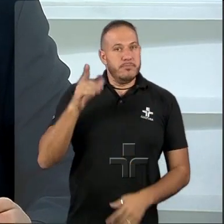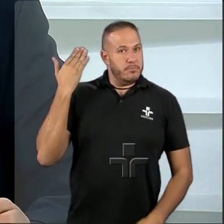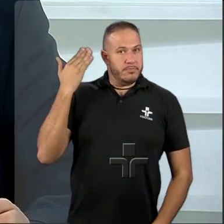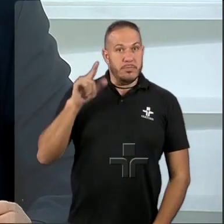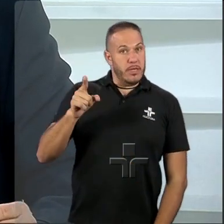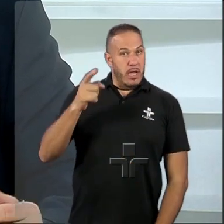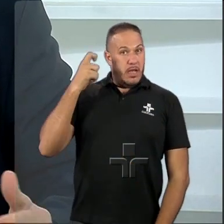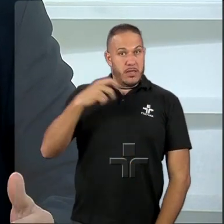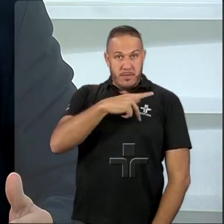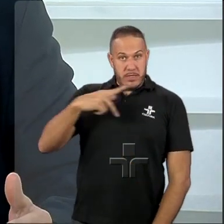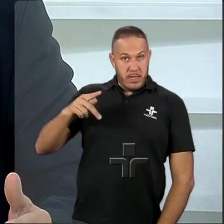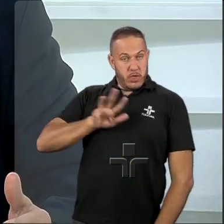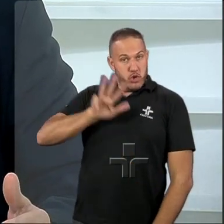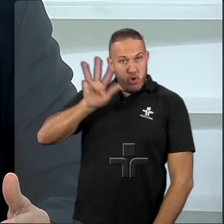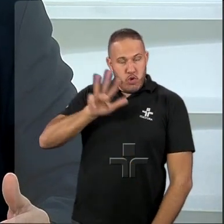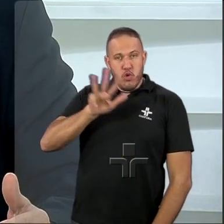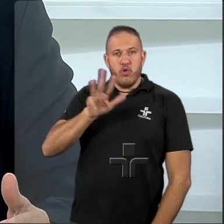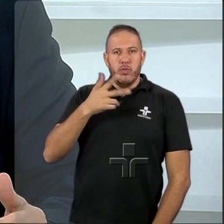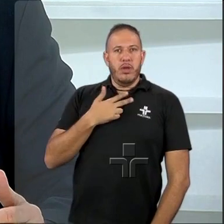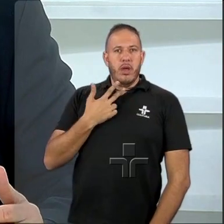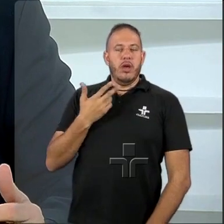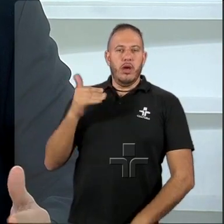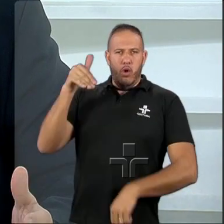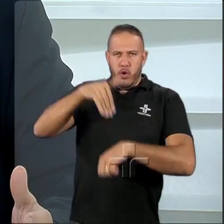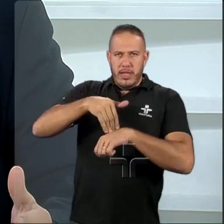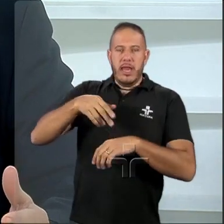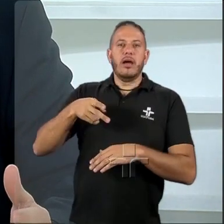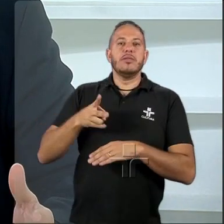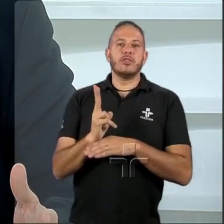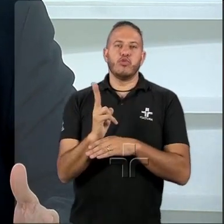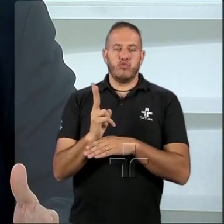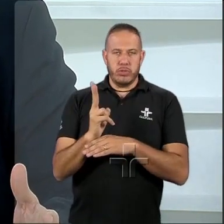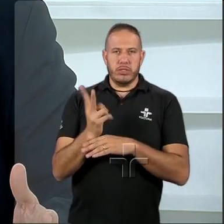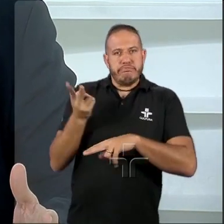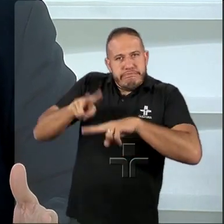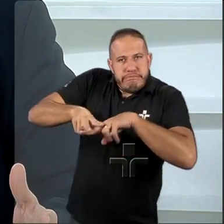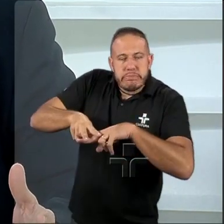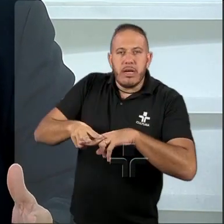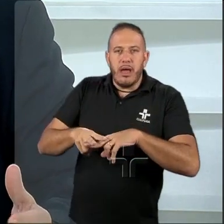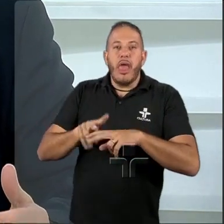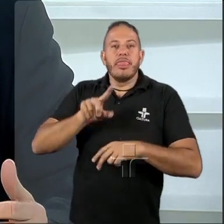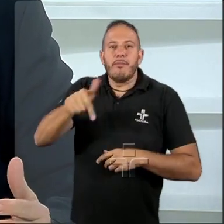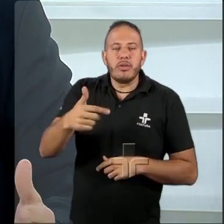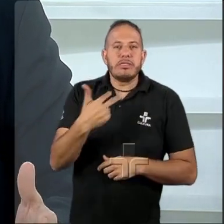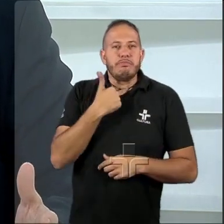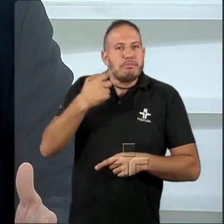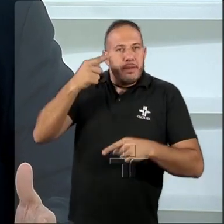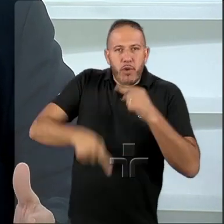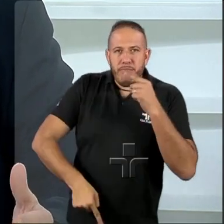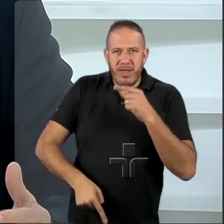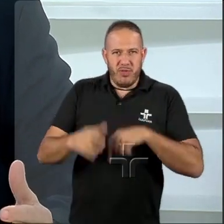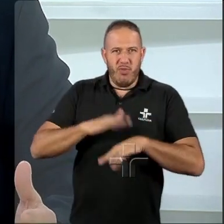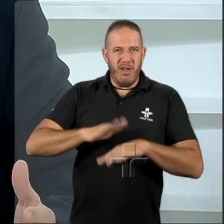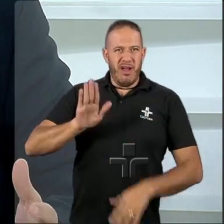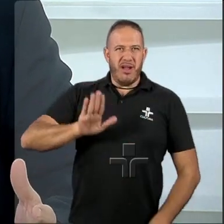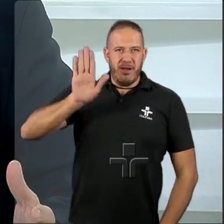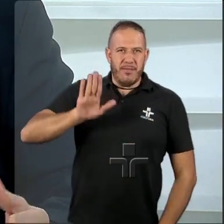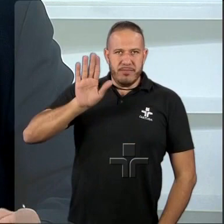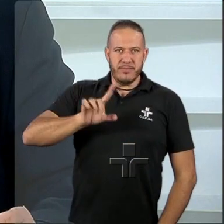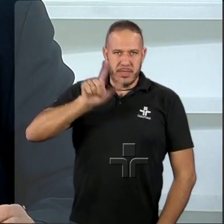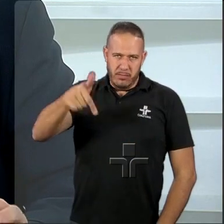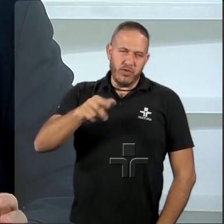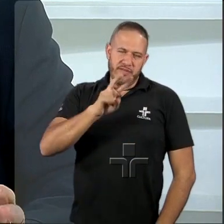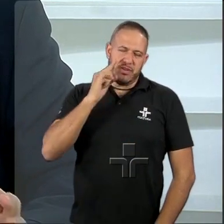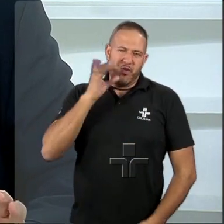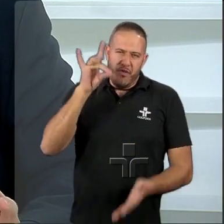Lula ele é condenado em segunda instância, né? E aí, consequentemente, não pode mais participar da campanha, ainda que isso depois vá ser confirmado e